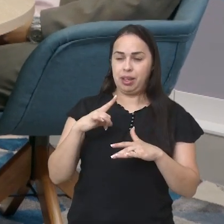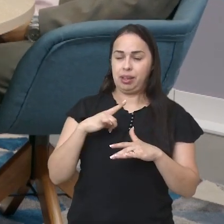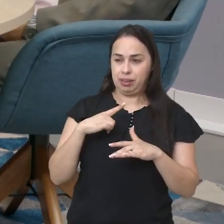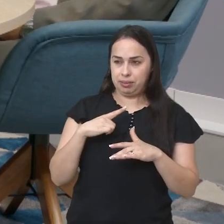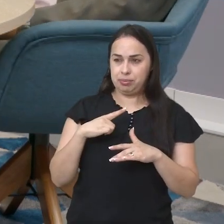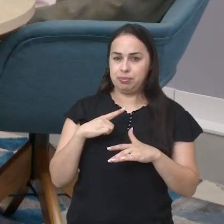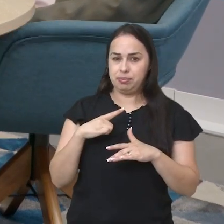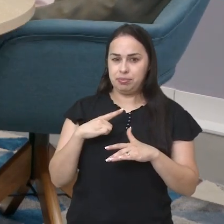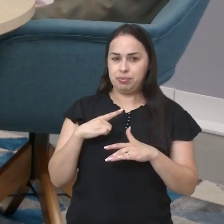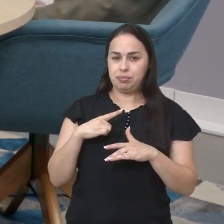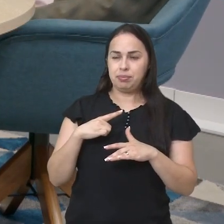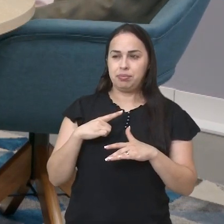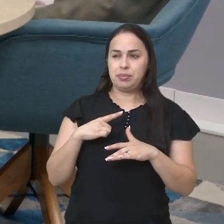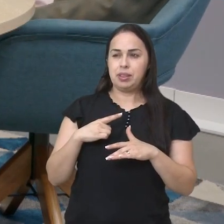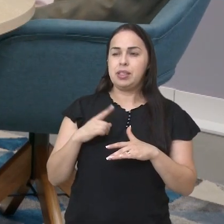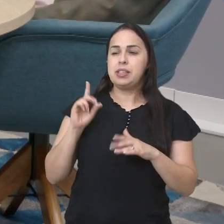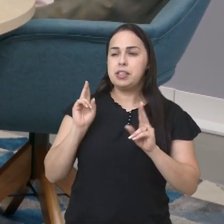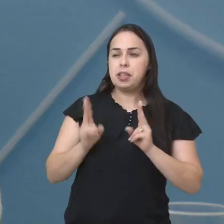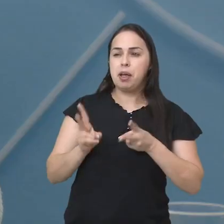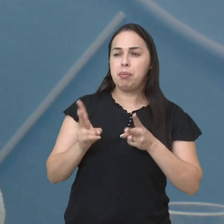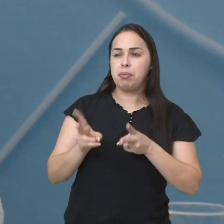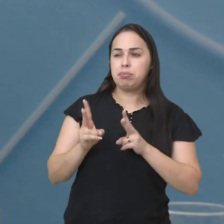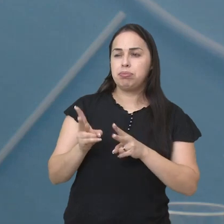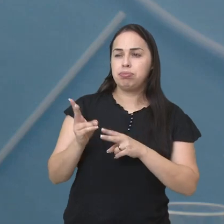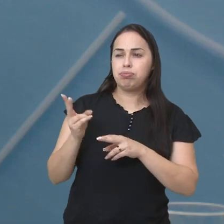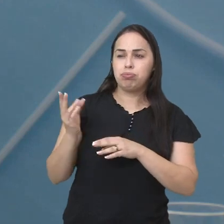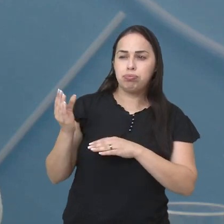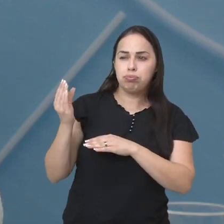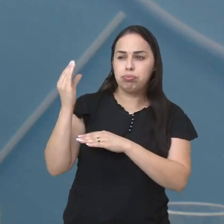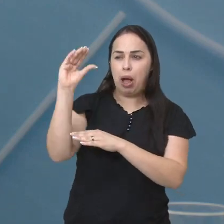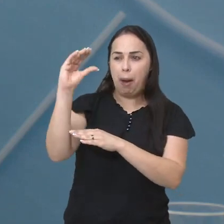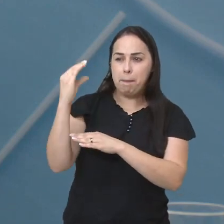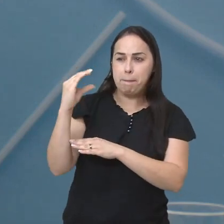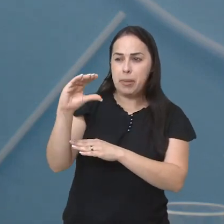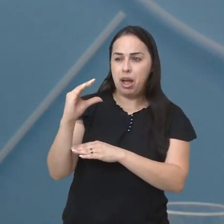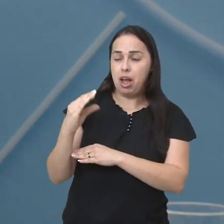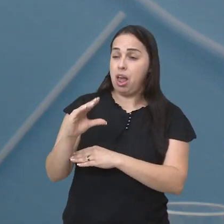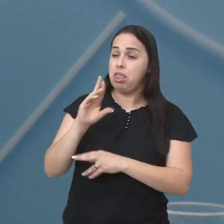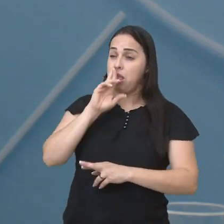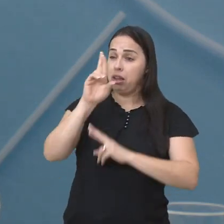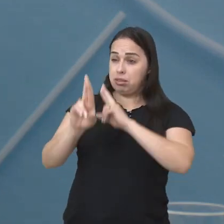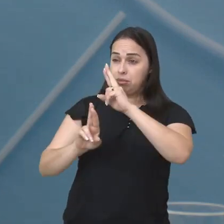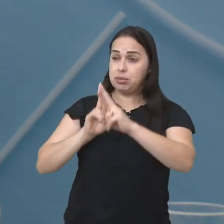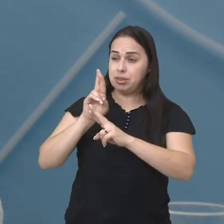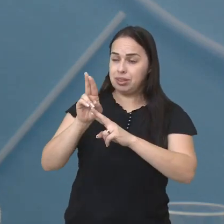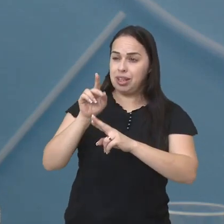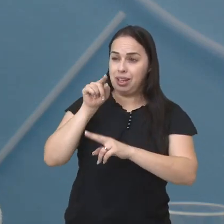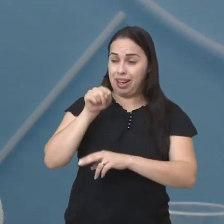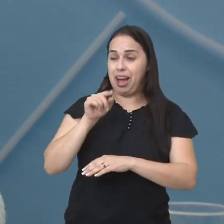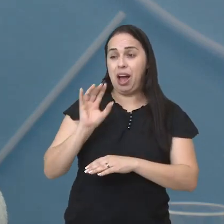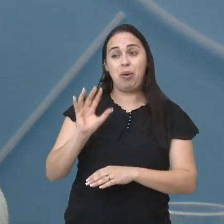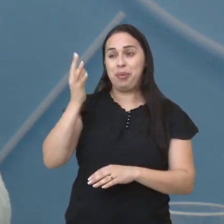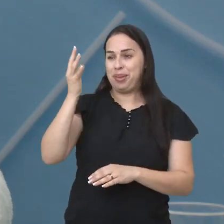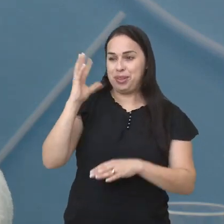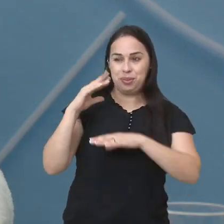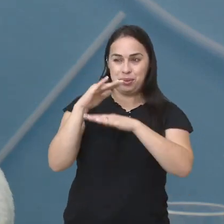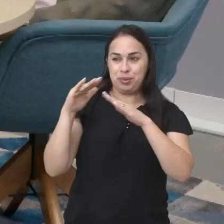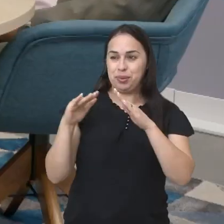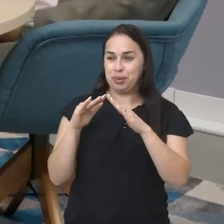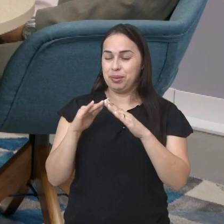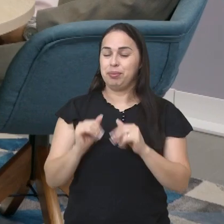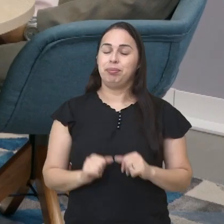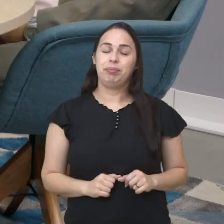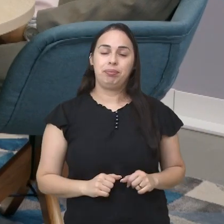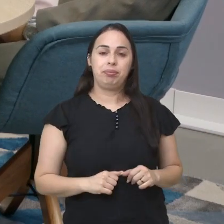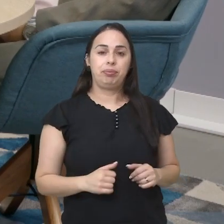onde a gente sempre está procurando, responde, onde funciona tudo ali. É isso